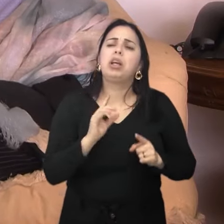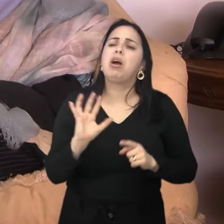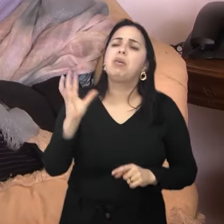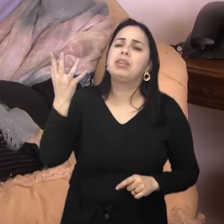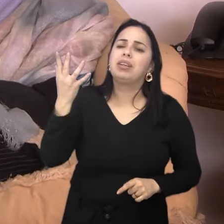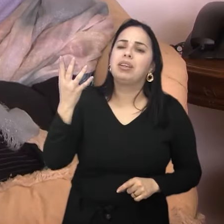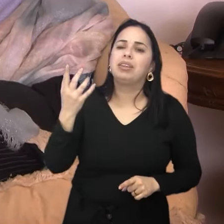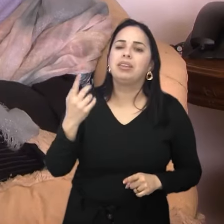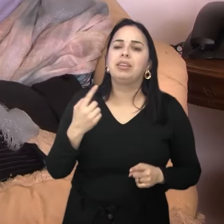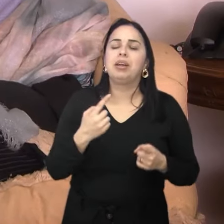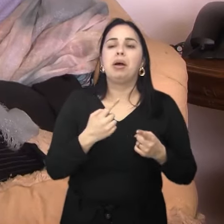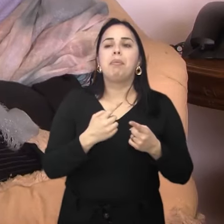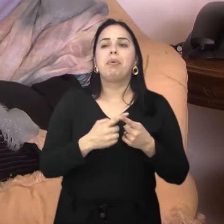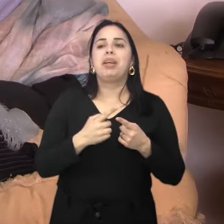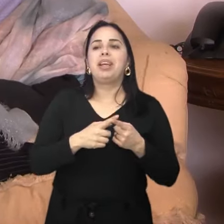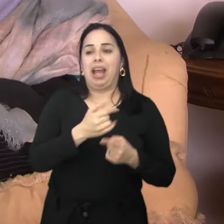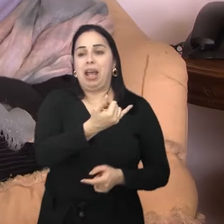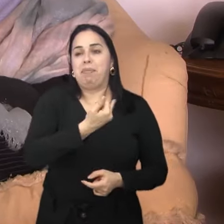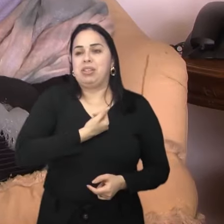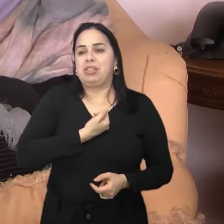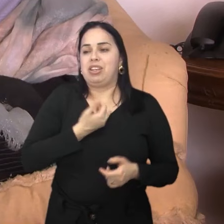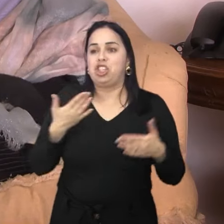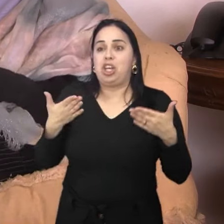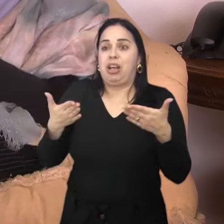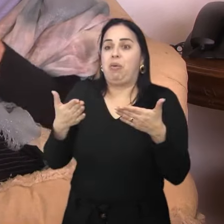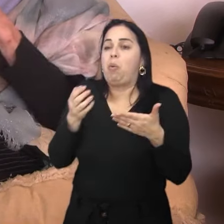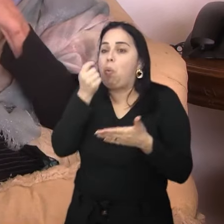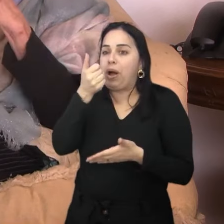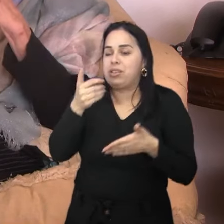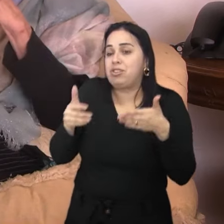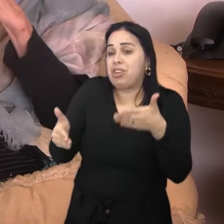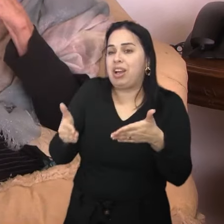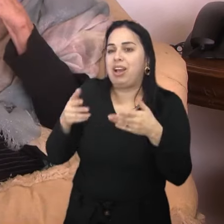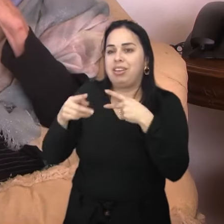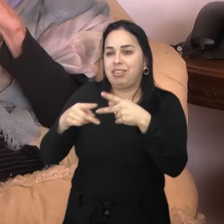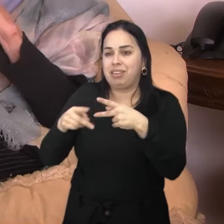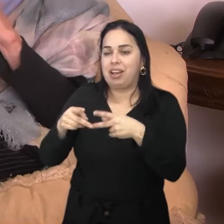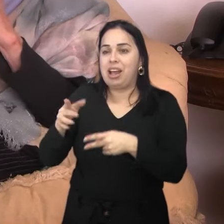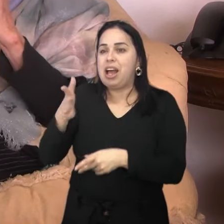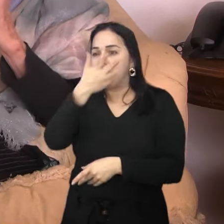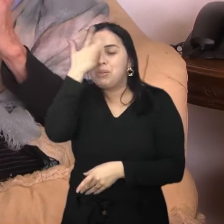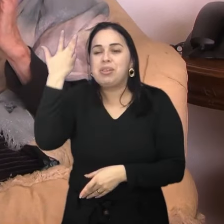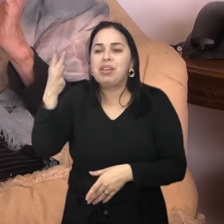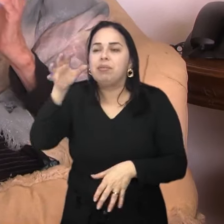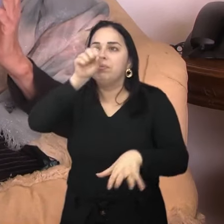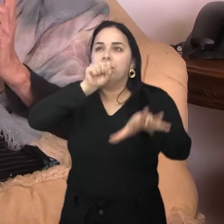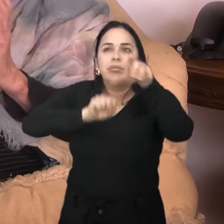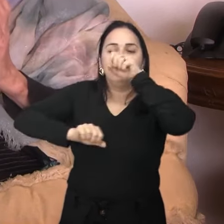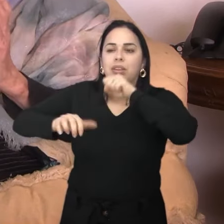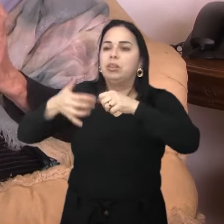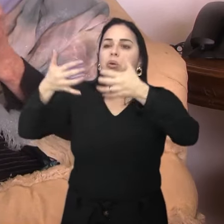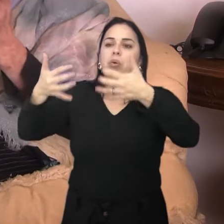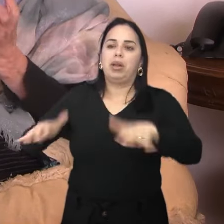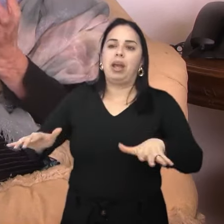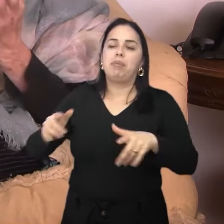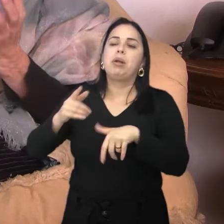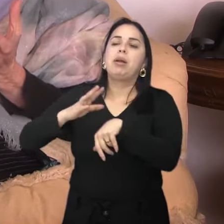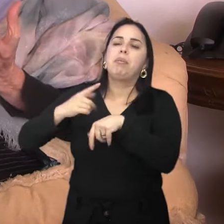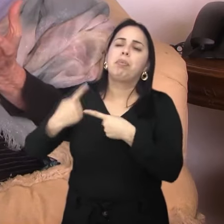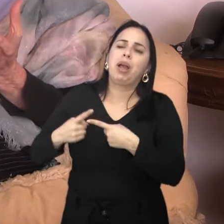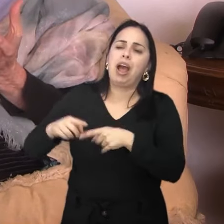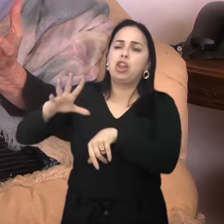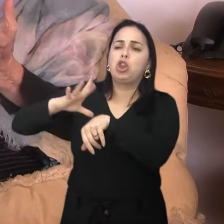acontecendo? Ela falou, não, isso é porque nós estamos chegando em São José e as pessoas não querem respirar o ar de São José por causa